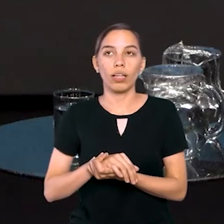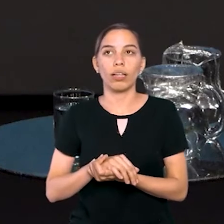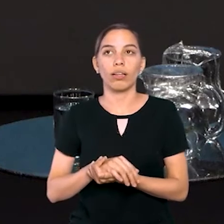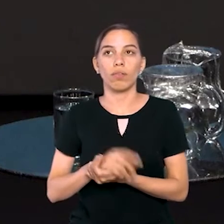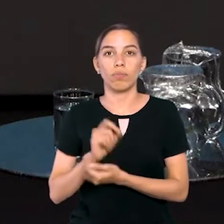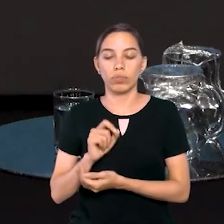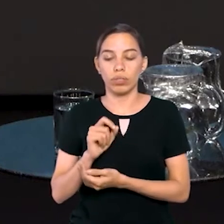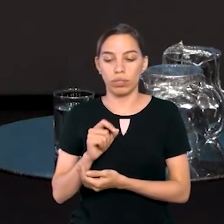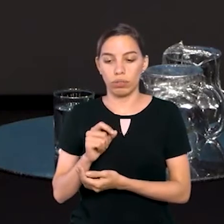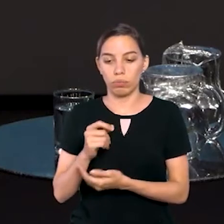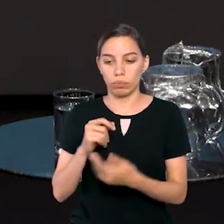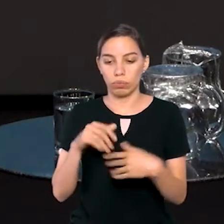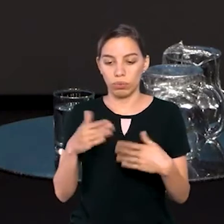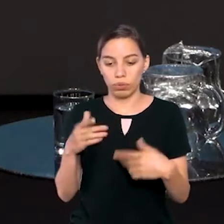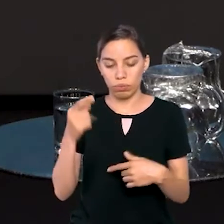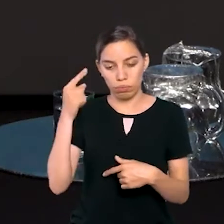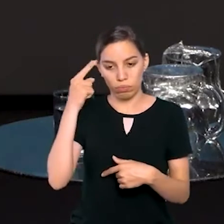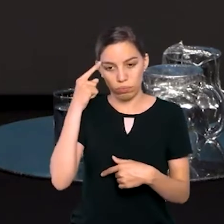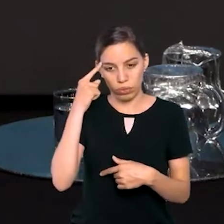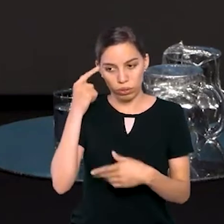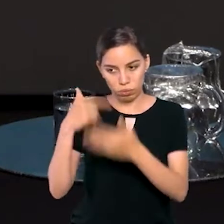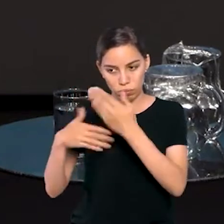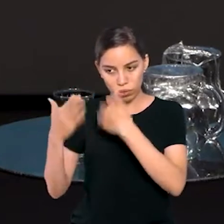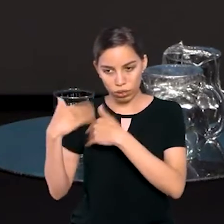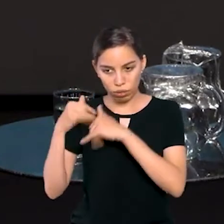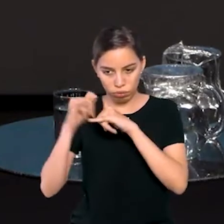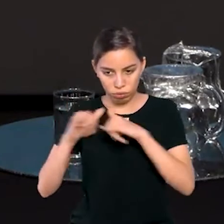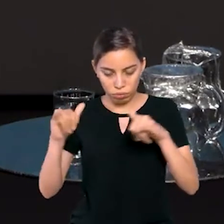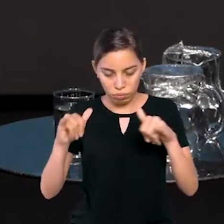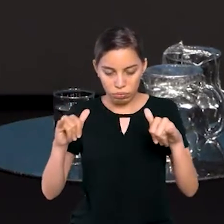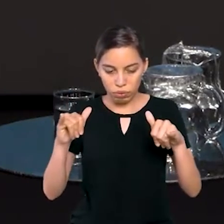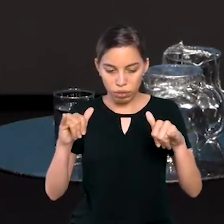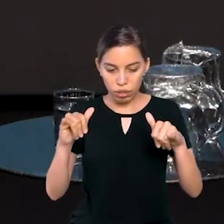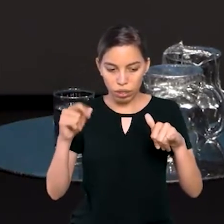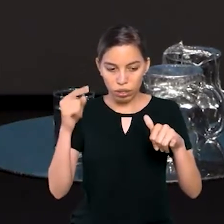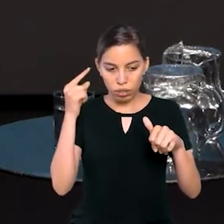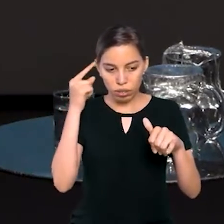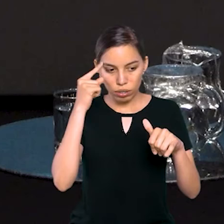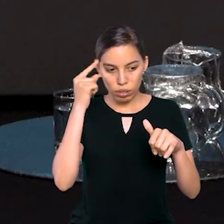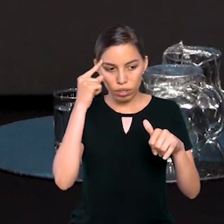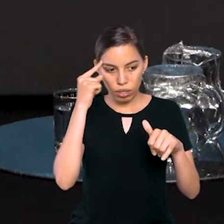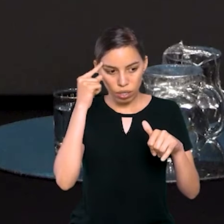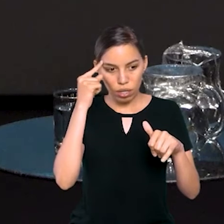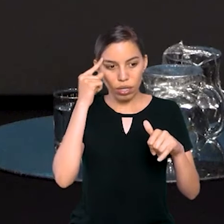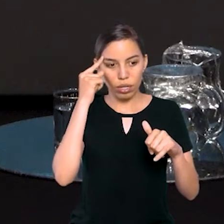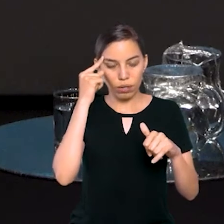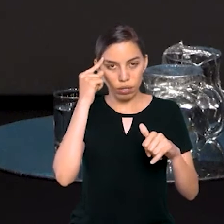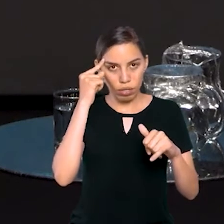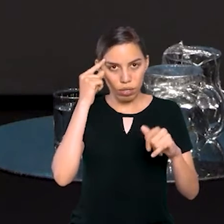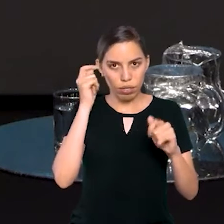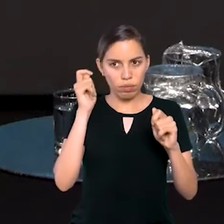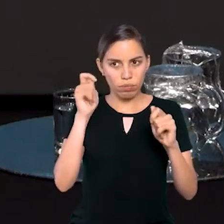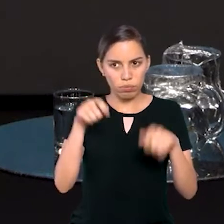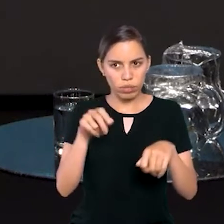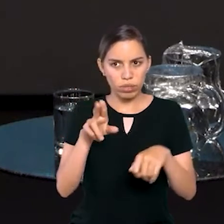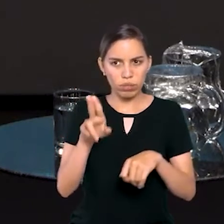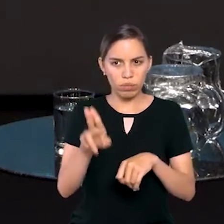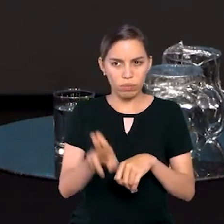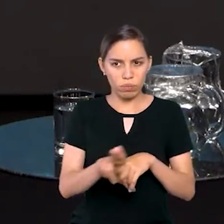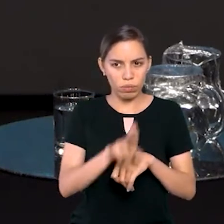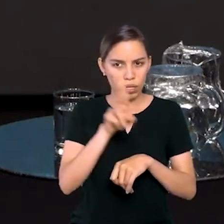agora o rastro que fez esse anúncio, eu percebo ele sendo apropriado por